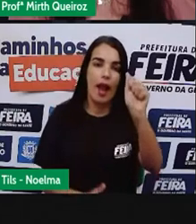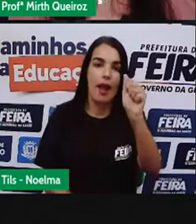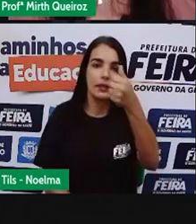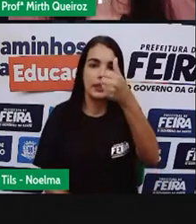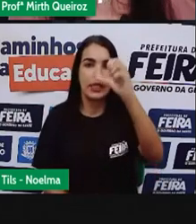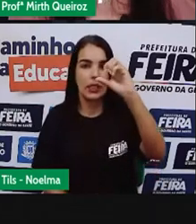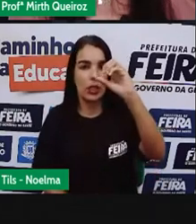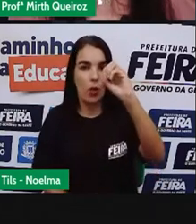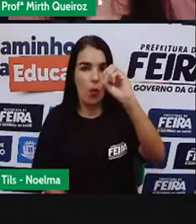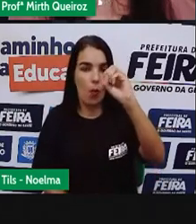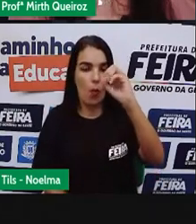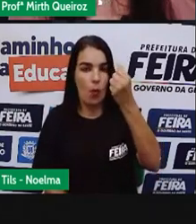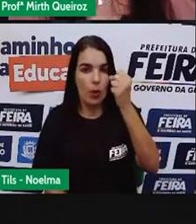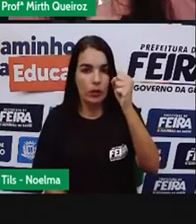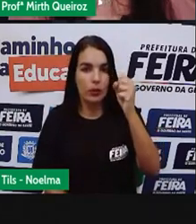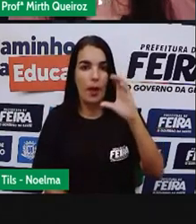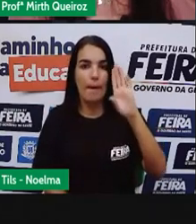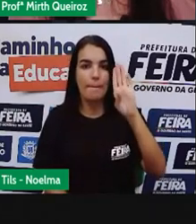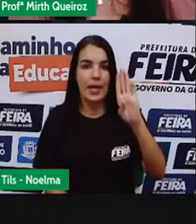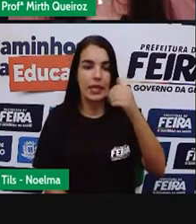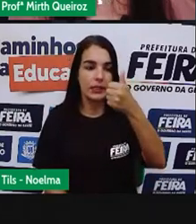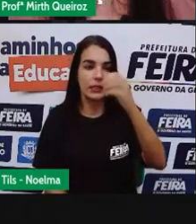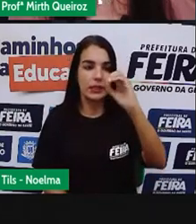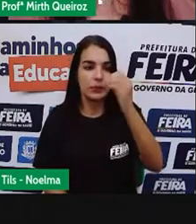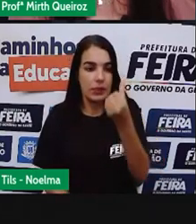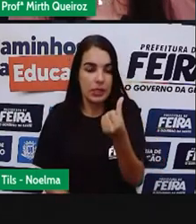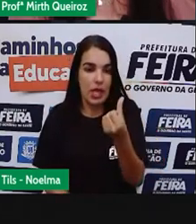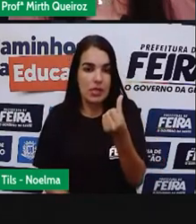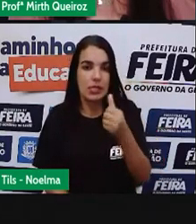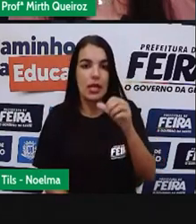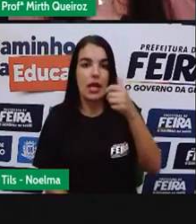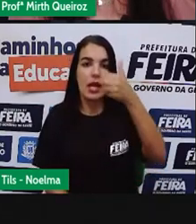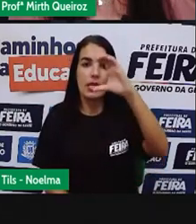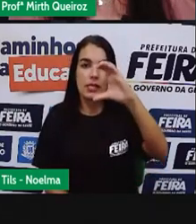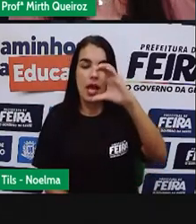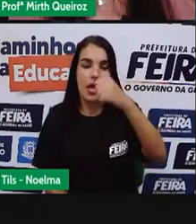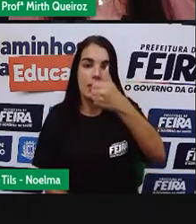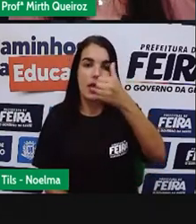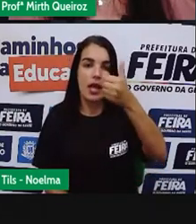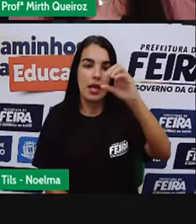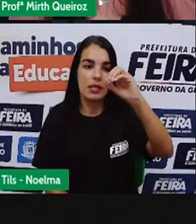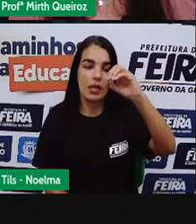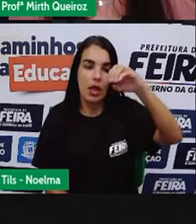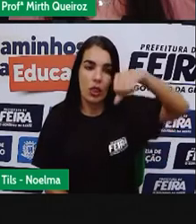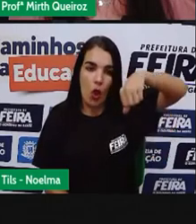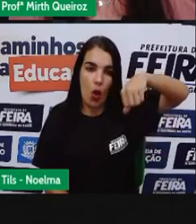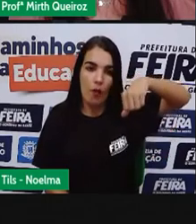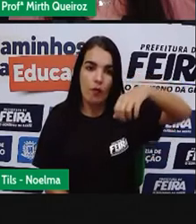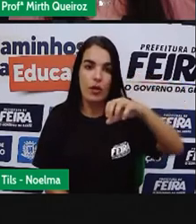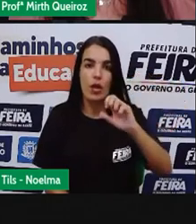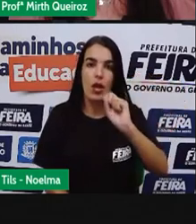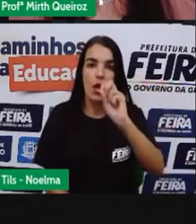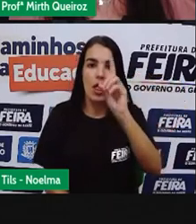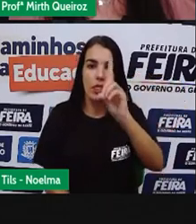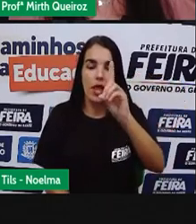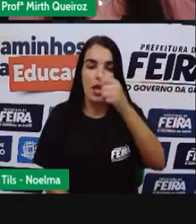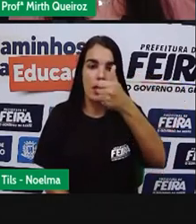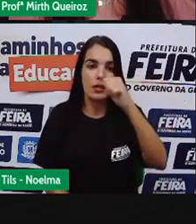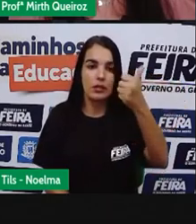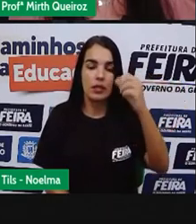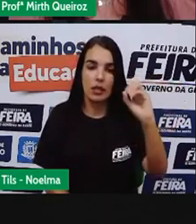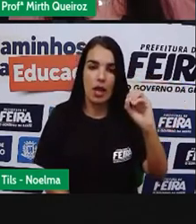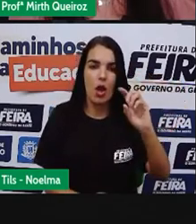D, 110, ou alternativa E, nenhuma das alternativas. Qual